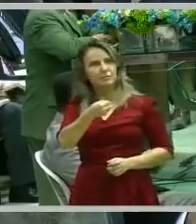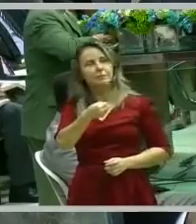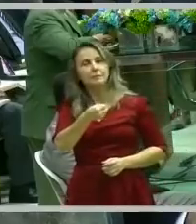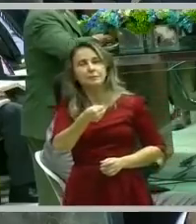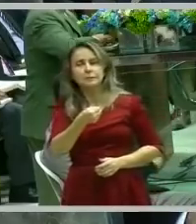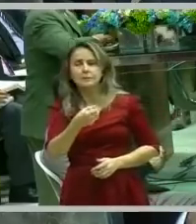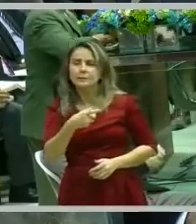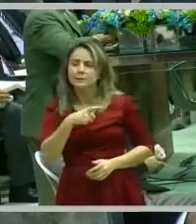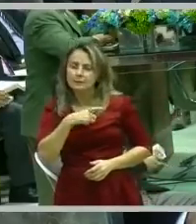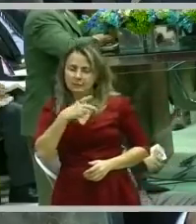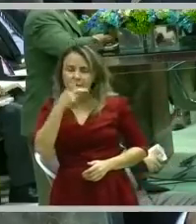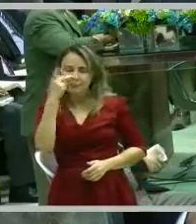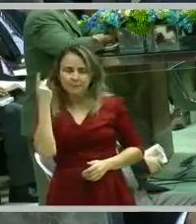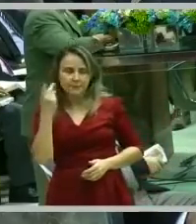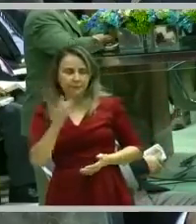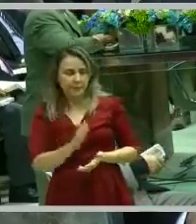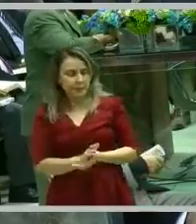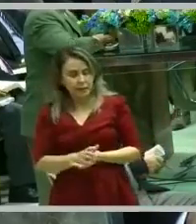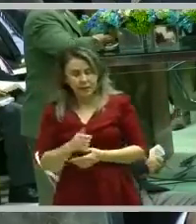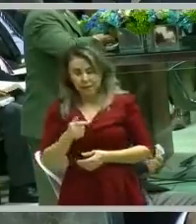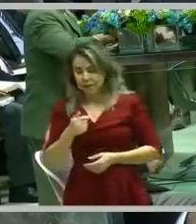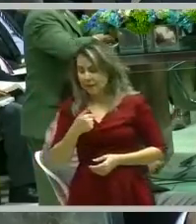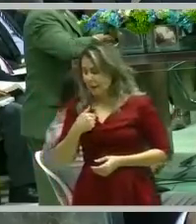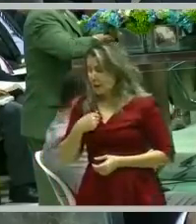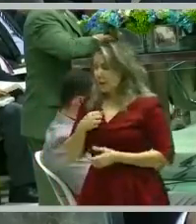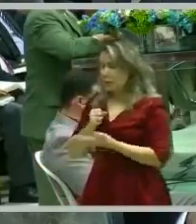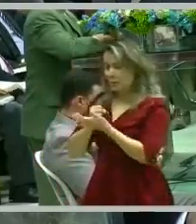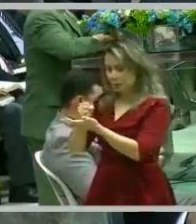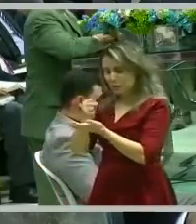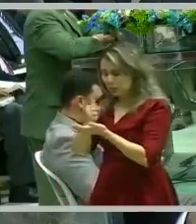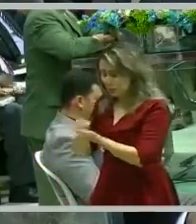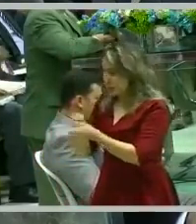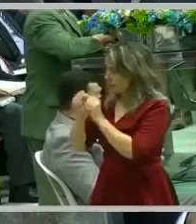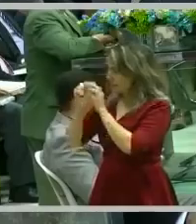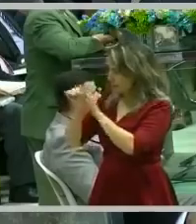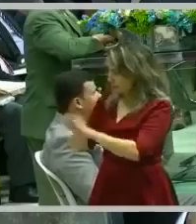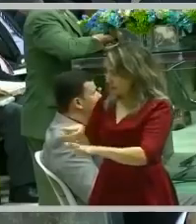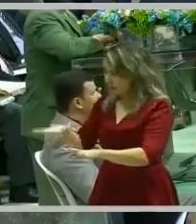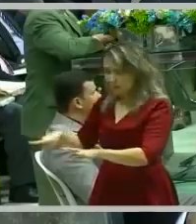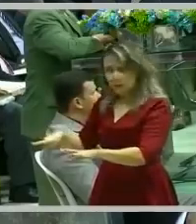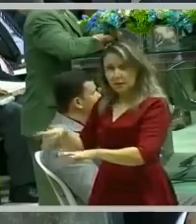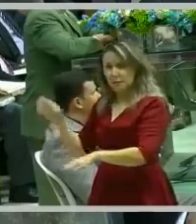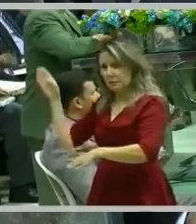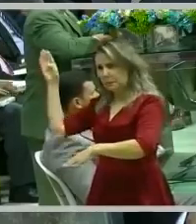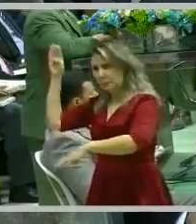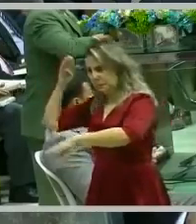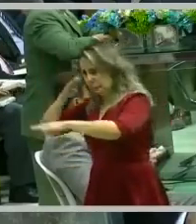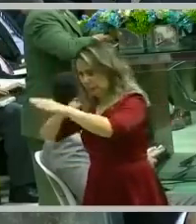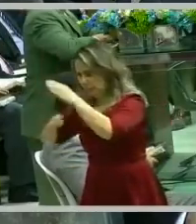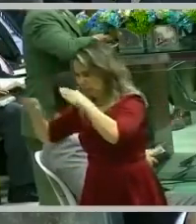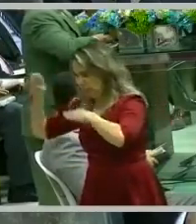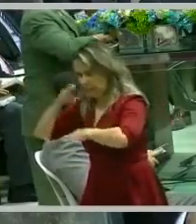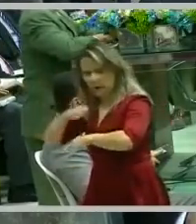abençoo, quanto mais eu ajudo, irmão, mais a pessoa me faz o mal. Isso é